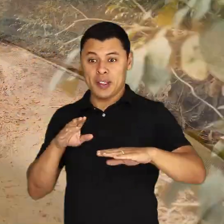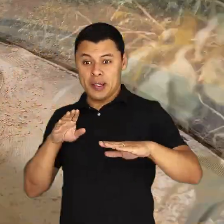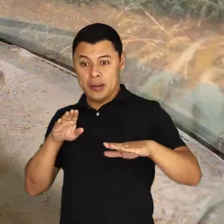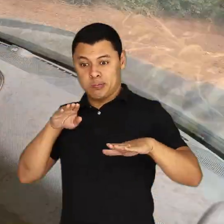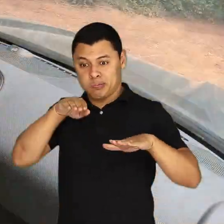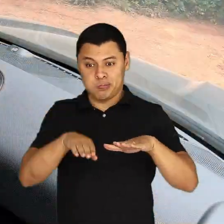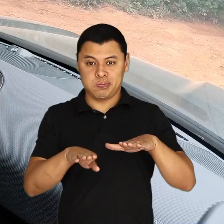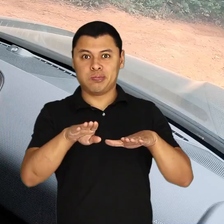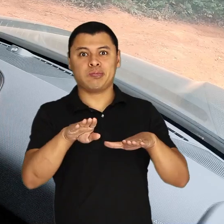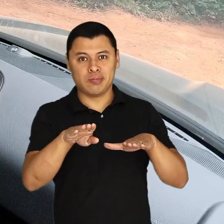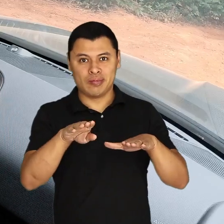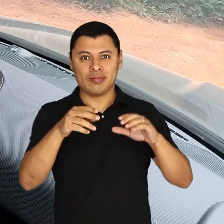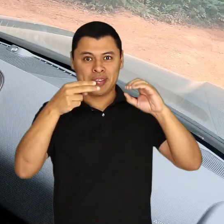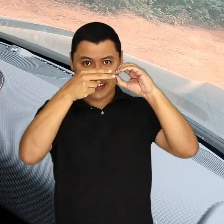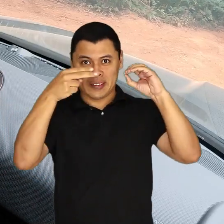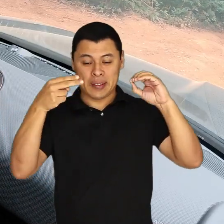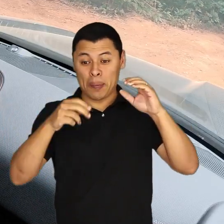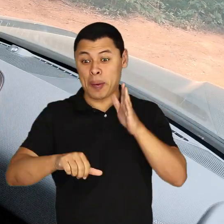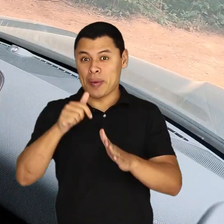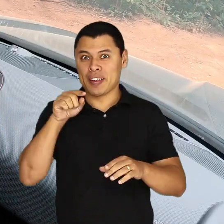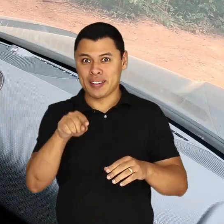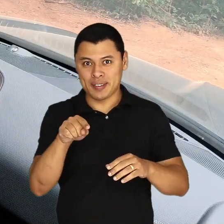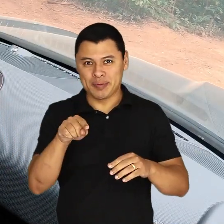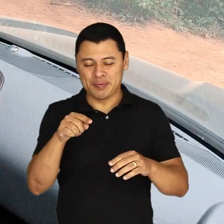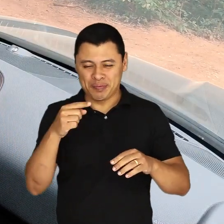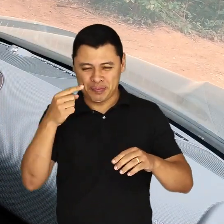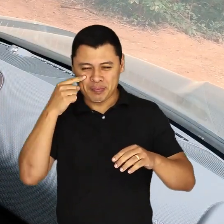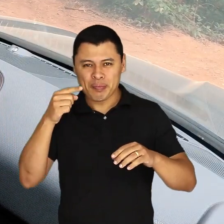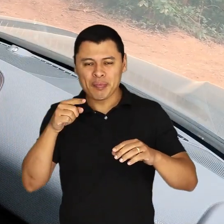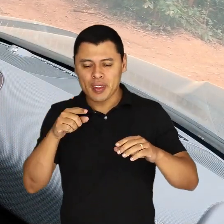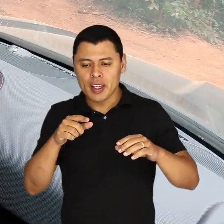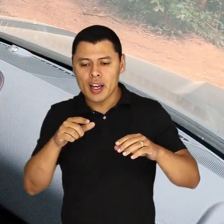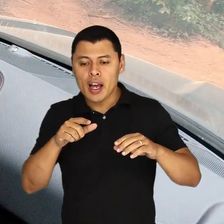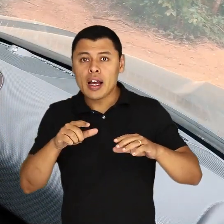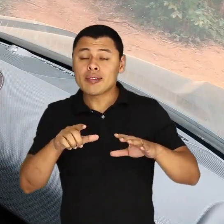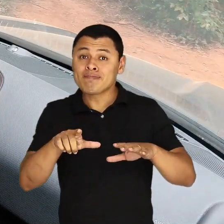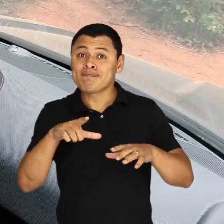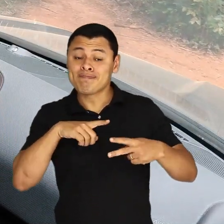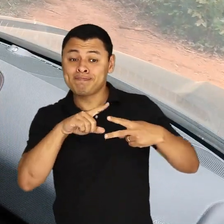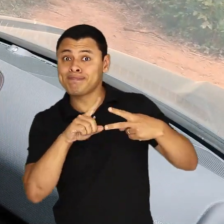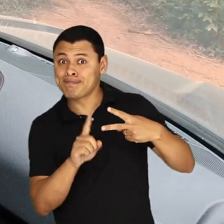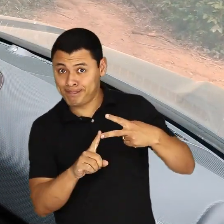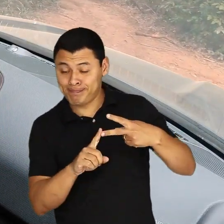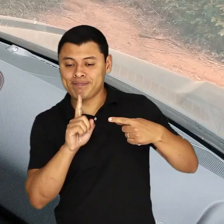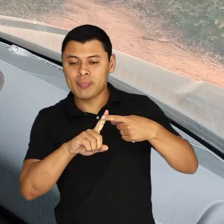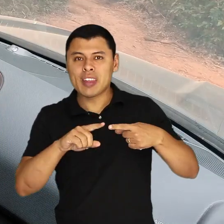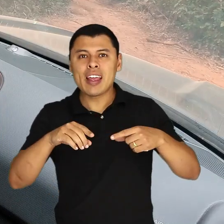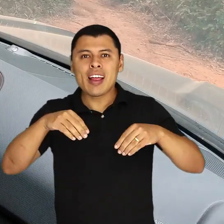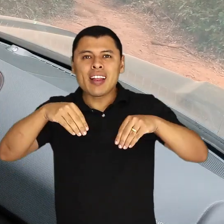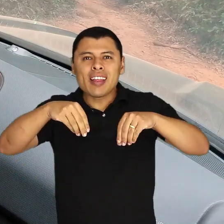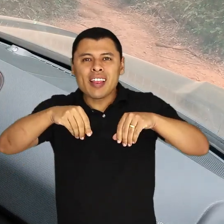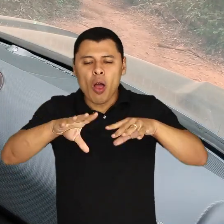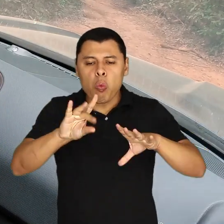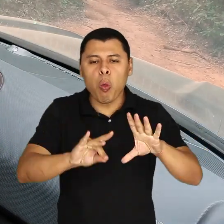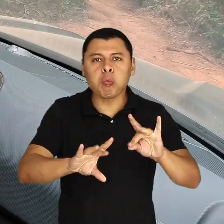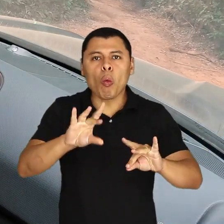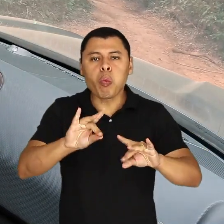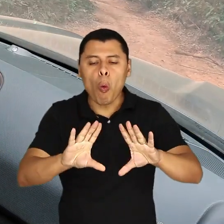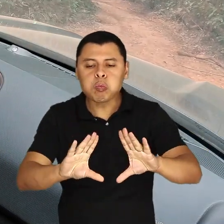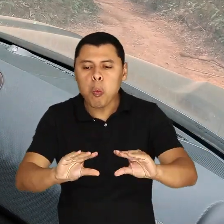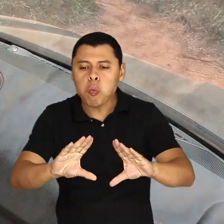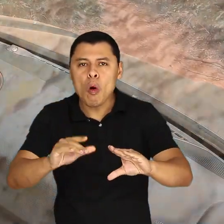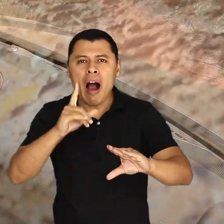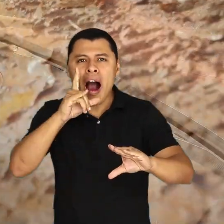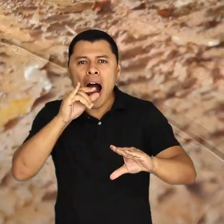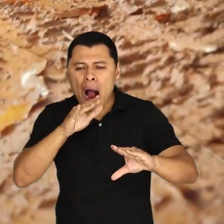Bom, amigos, vamos para o primeiro obstáculo aqui com o Bronco. A gente vai passar aqui por um atoleiro que tem duas situações. Além da terra